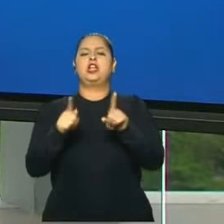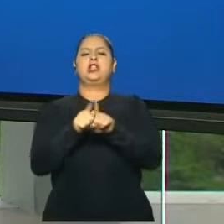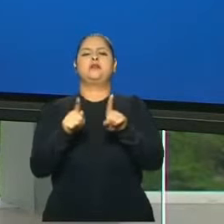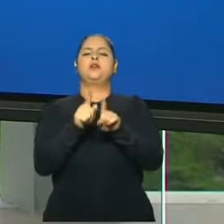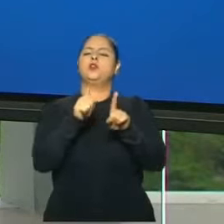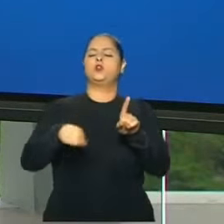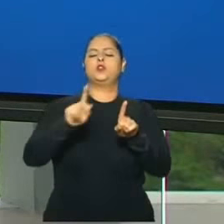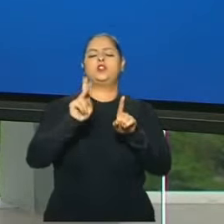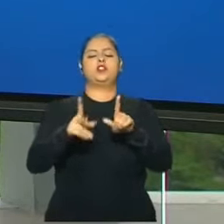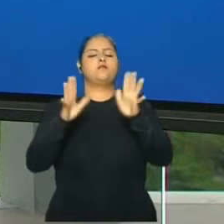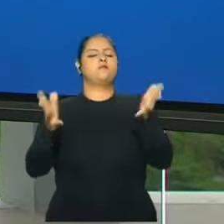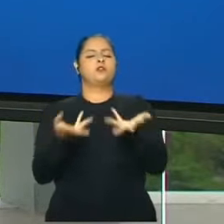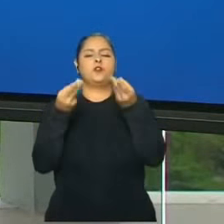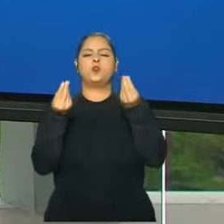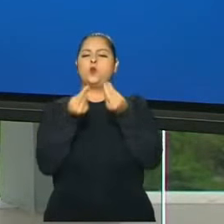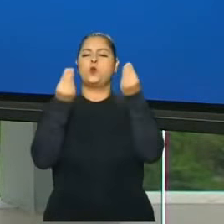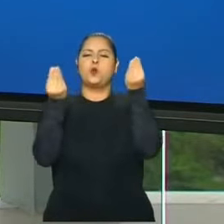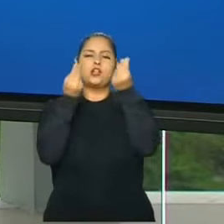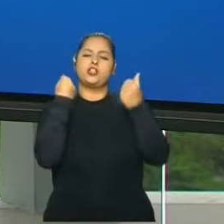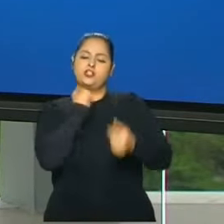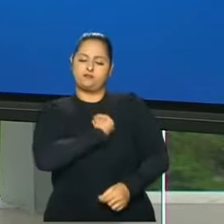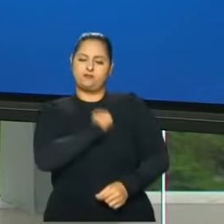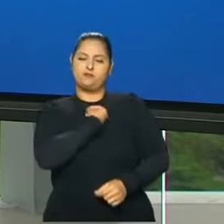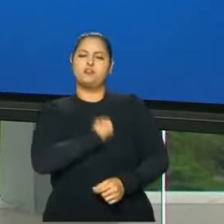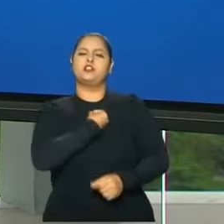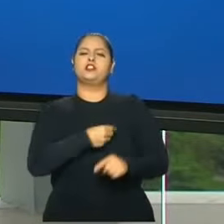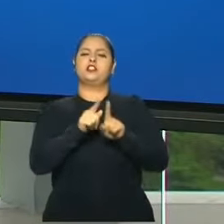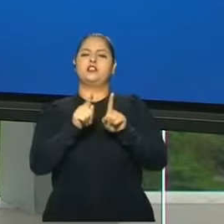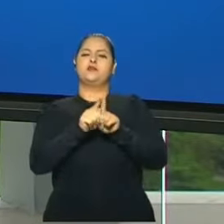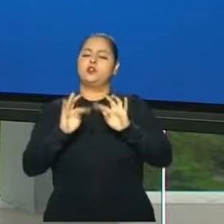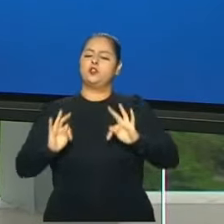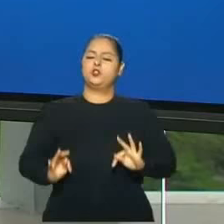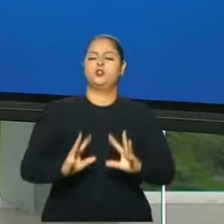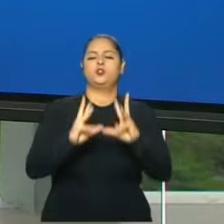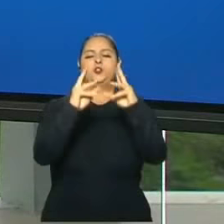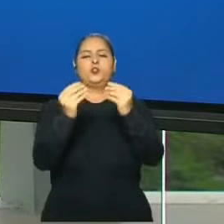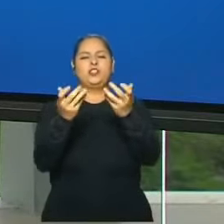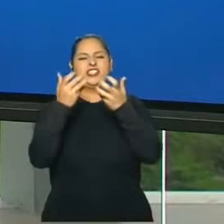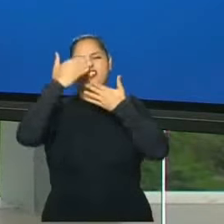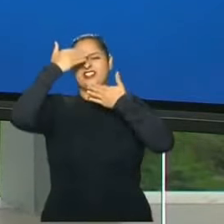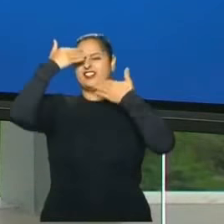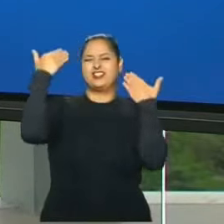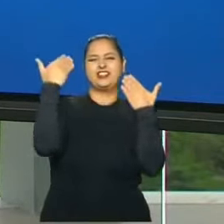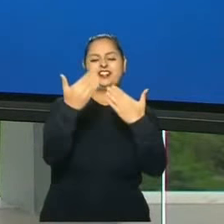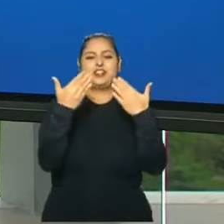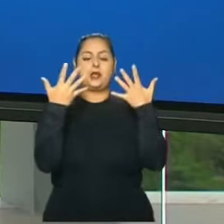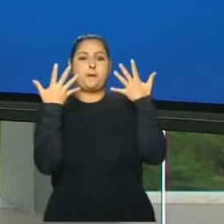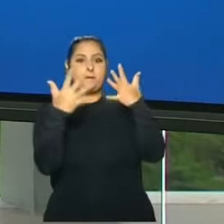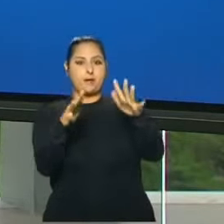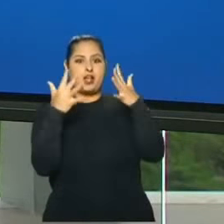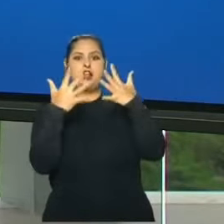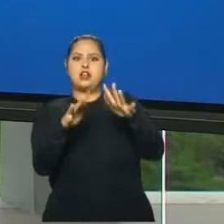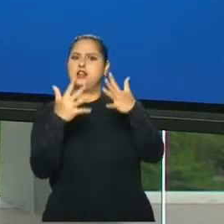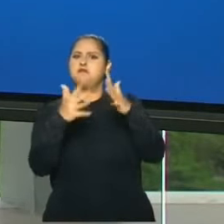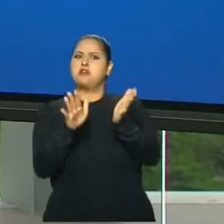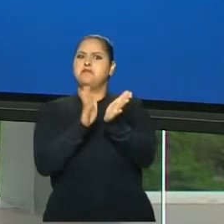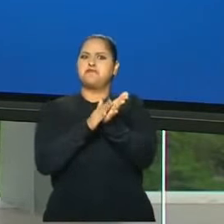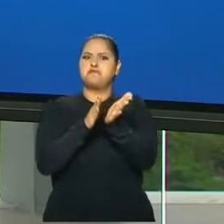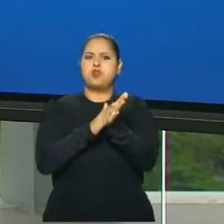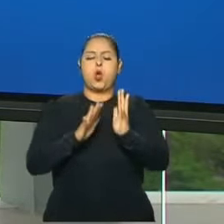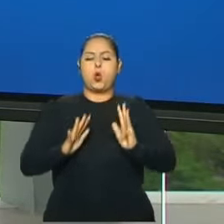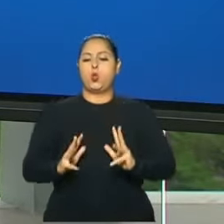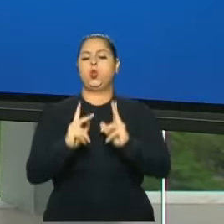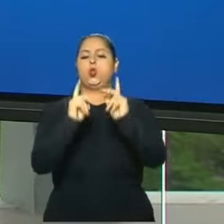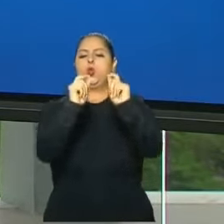essa qualidade e esse envolvimento, esse engajamento de todo mundo. Queria agradecer e dar parabéns para todo mundo que